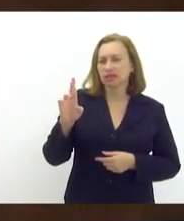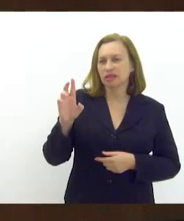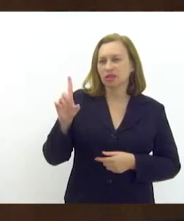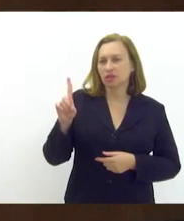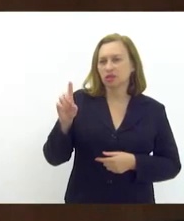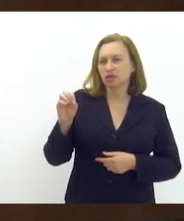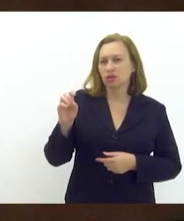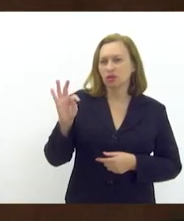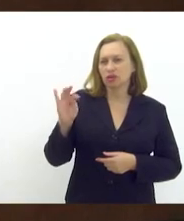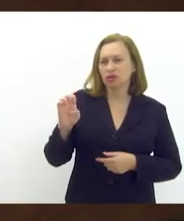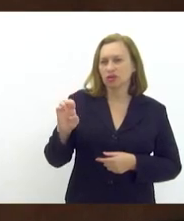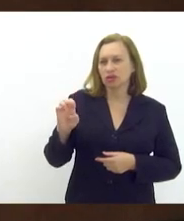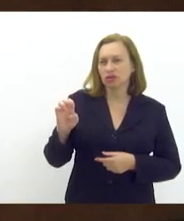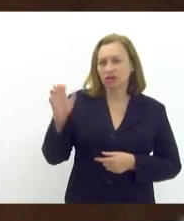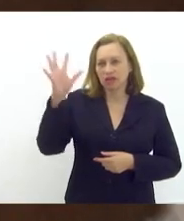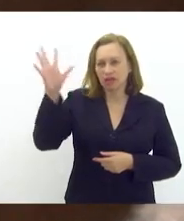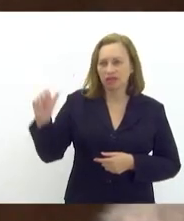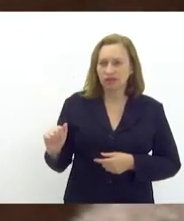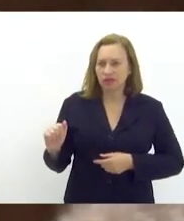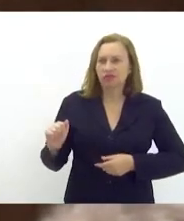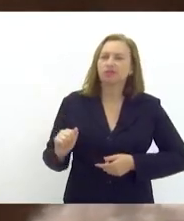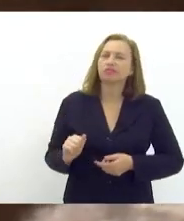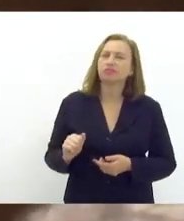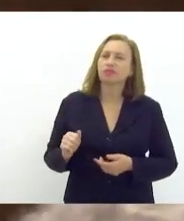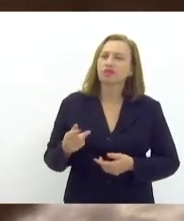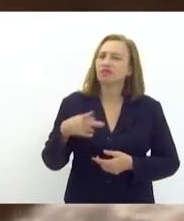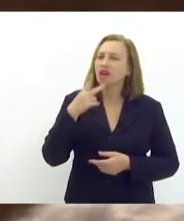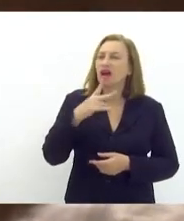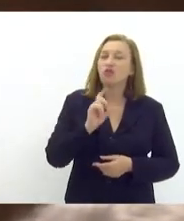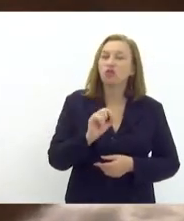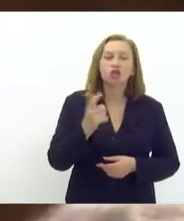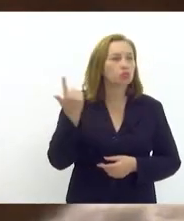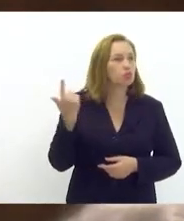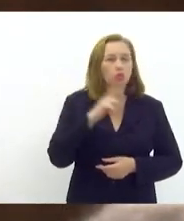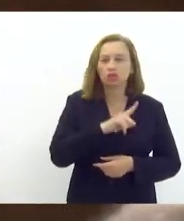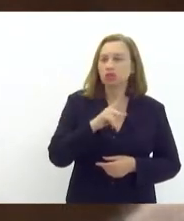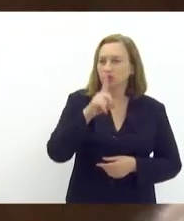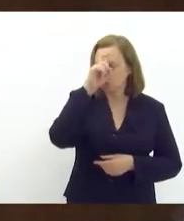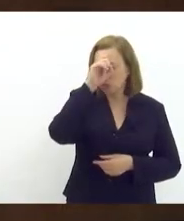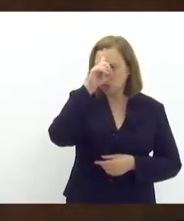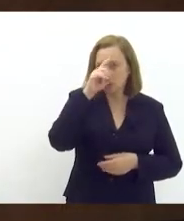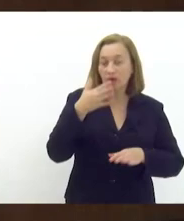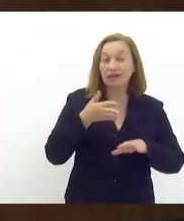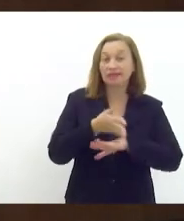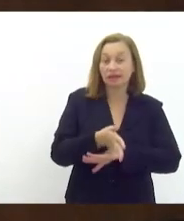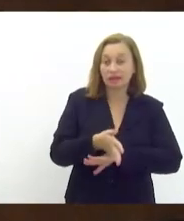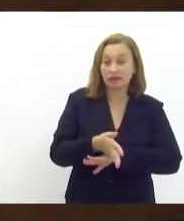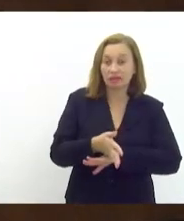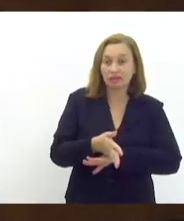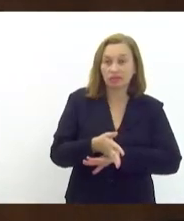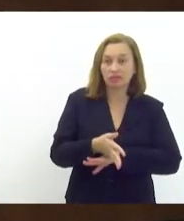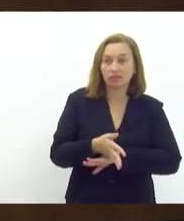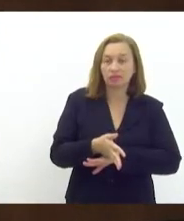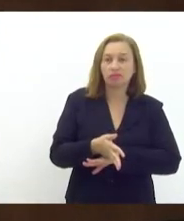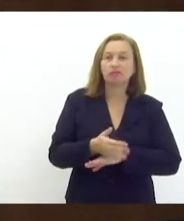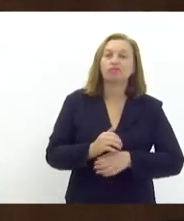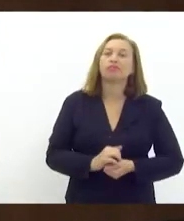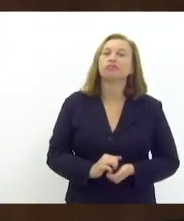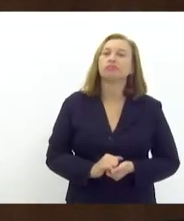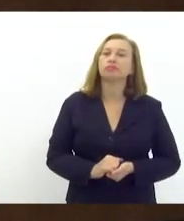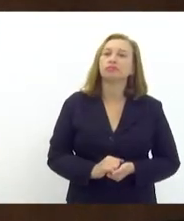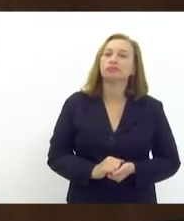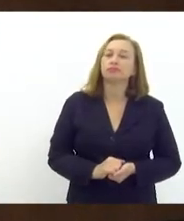queixavam eles não conseguiam em vários hospitais entrar para dar